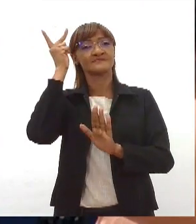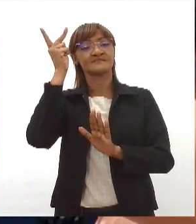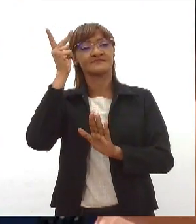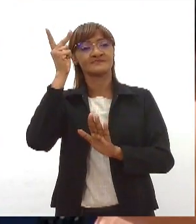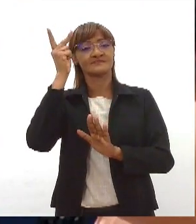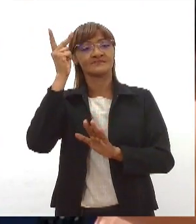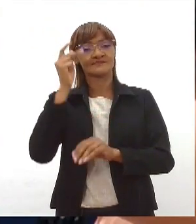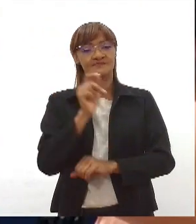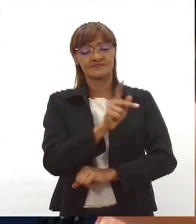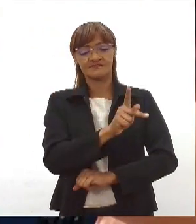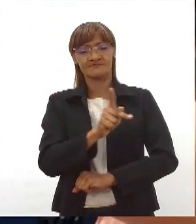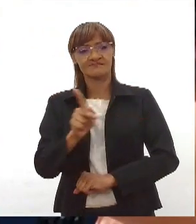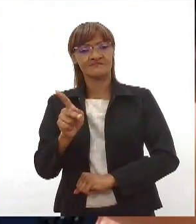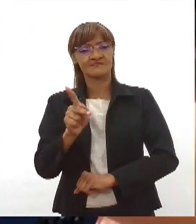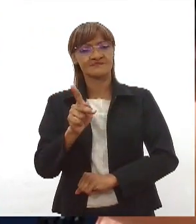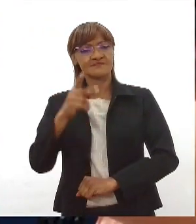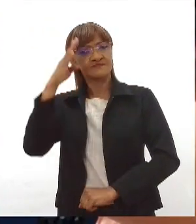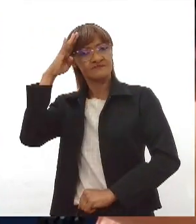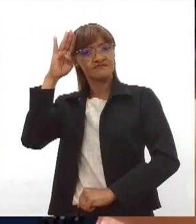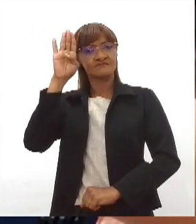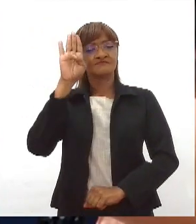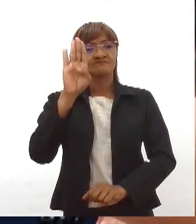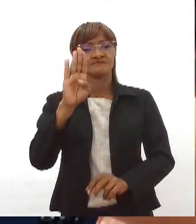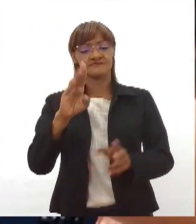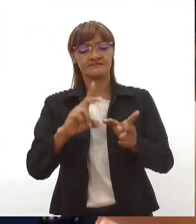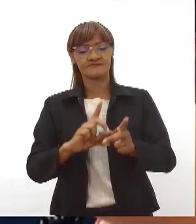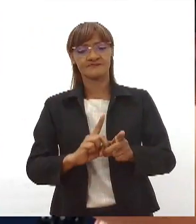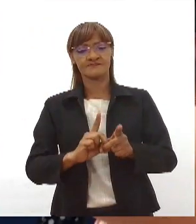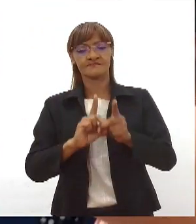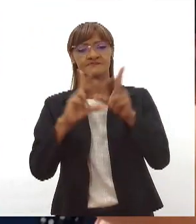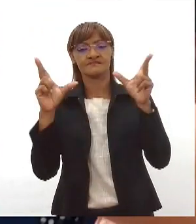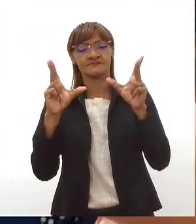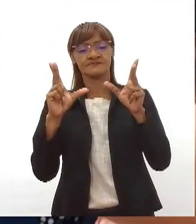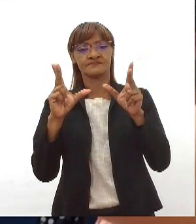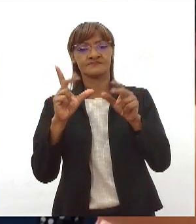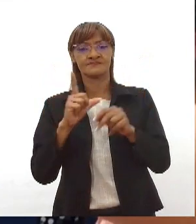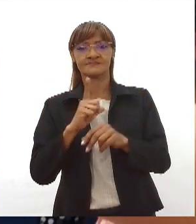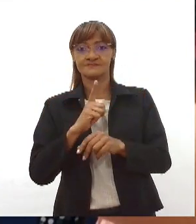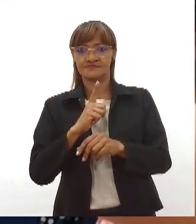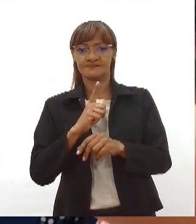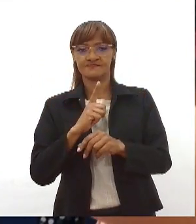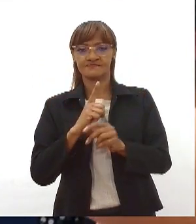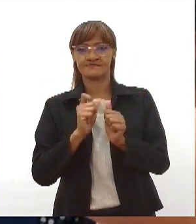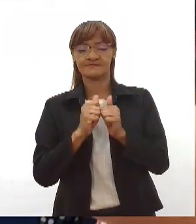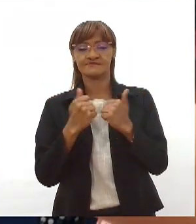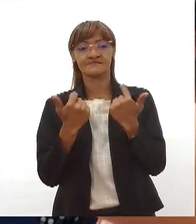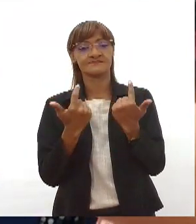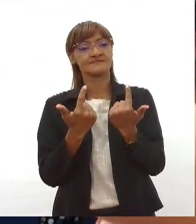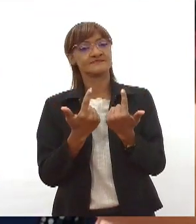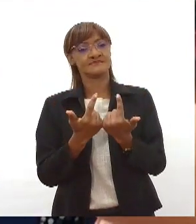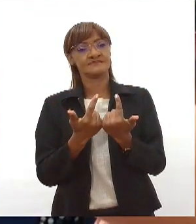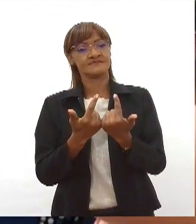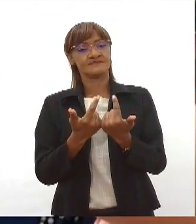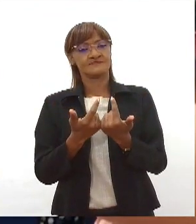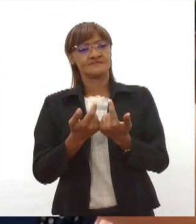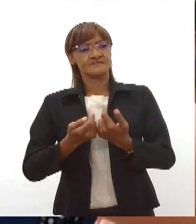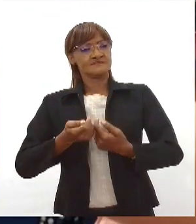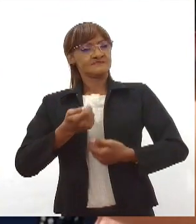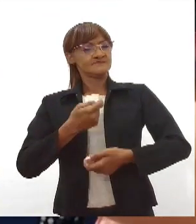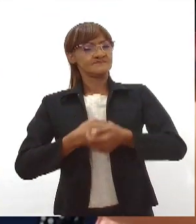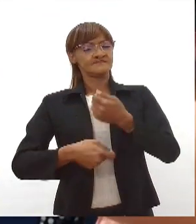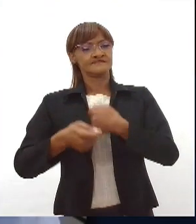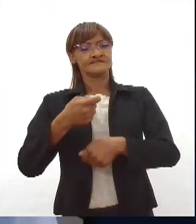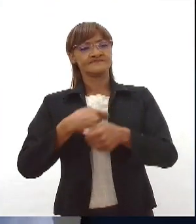mais Democratas que aquela casa já teve e com um administração produtiva